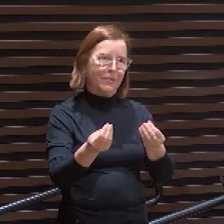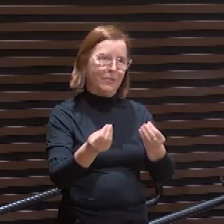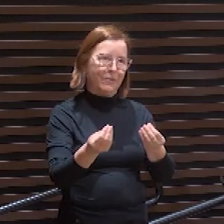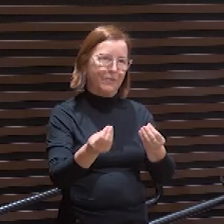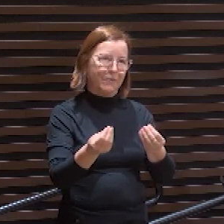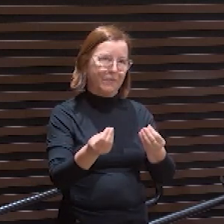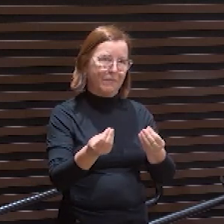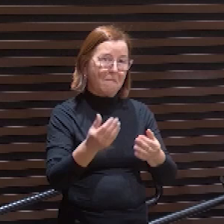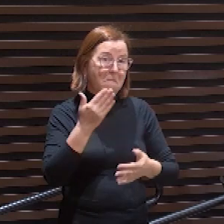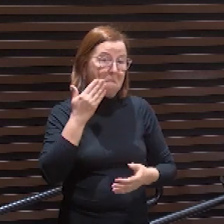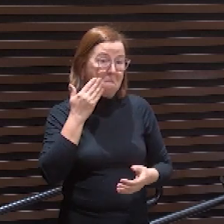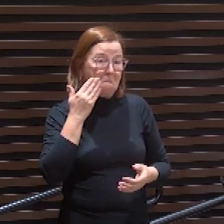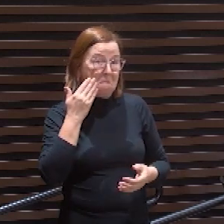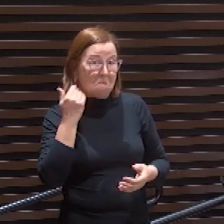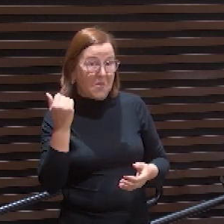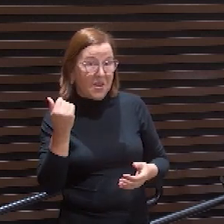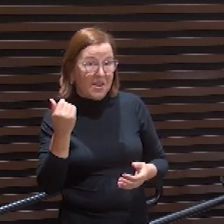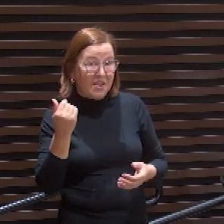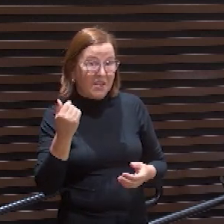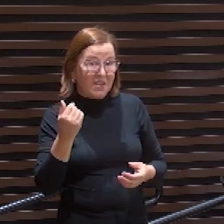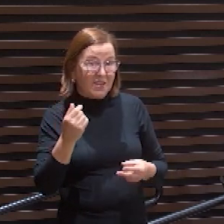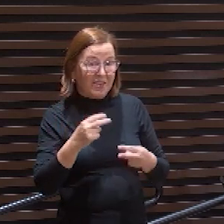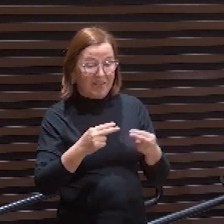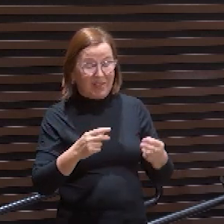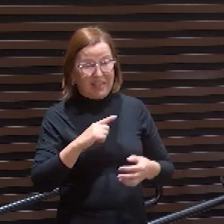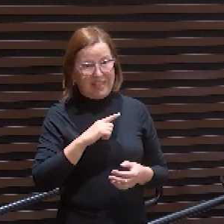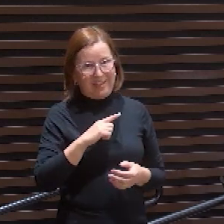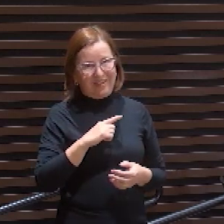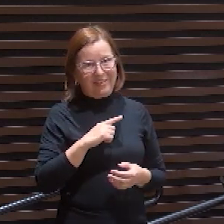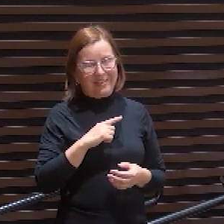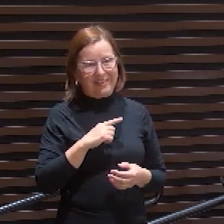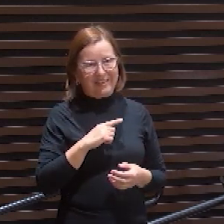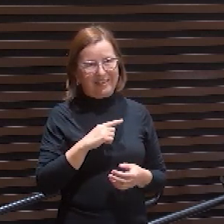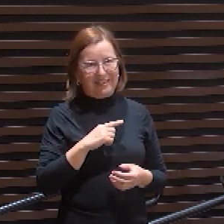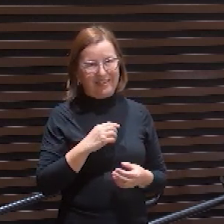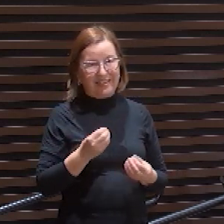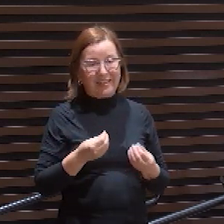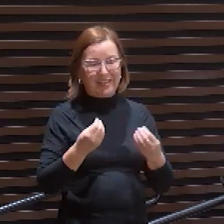dos melhores despojos em consequência da graça.